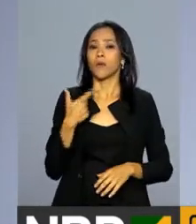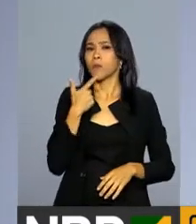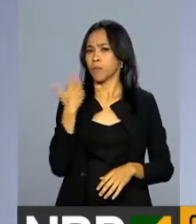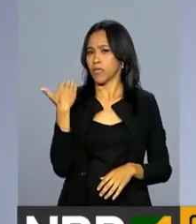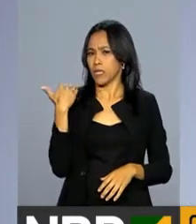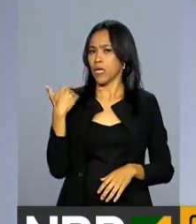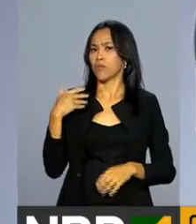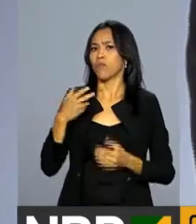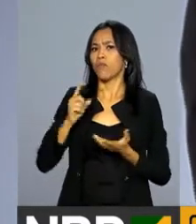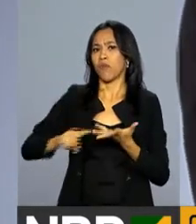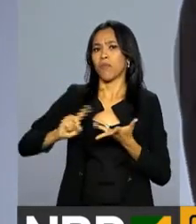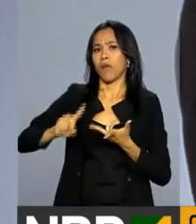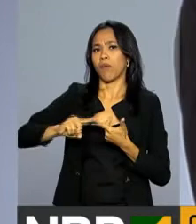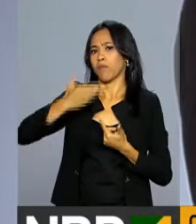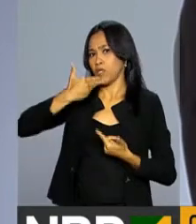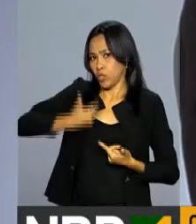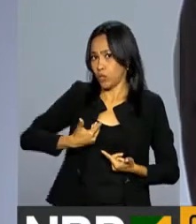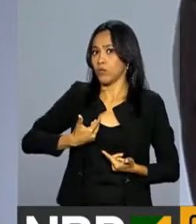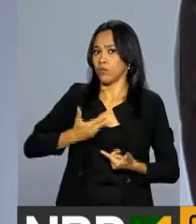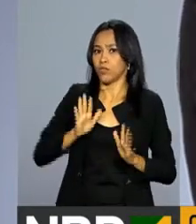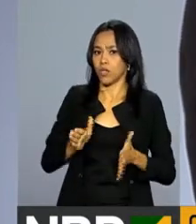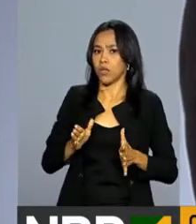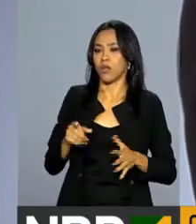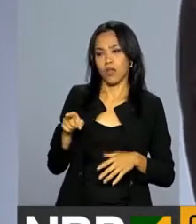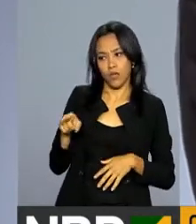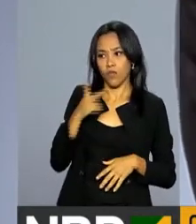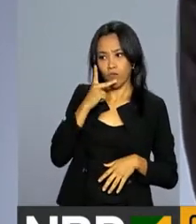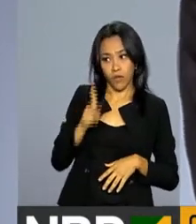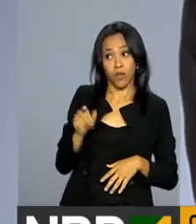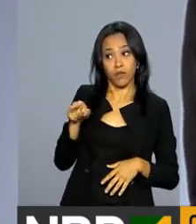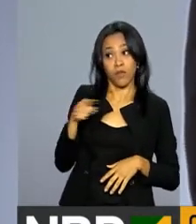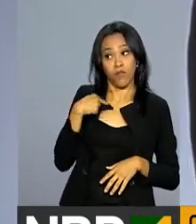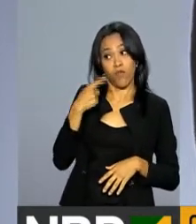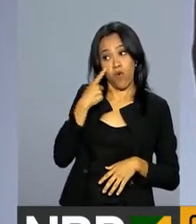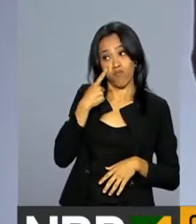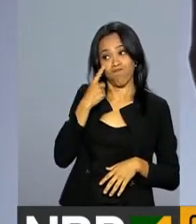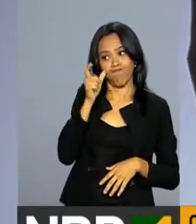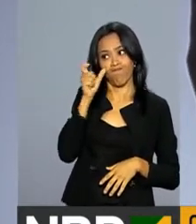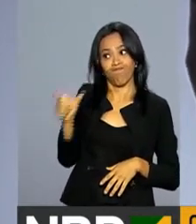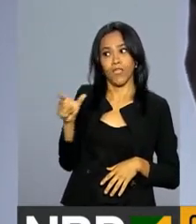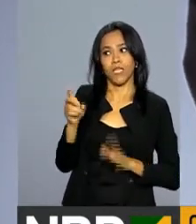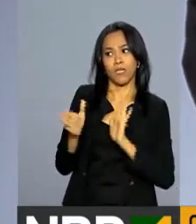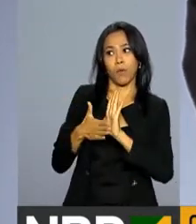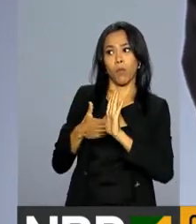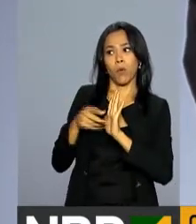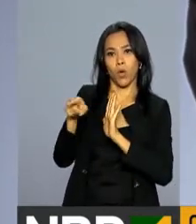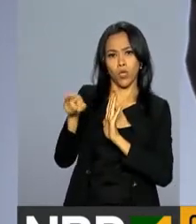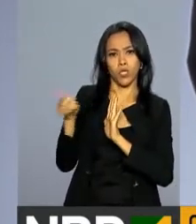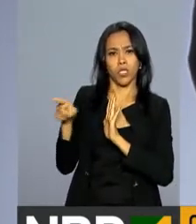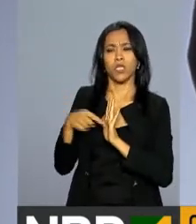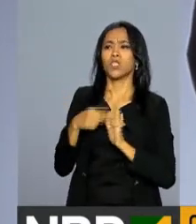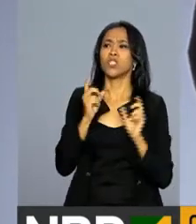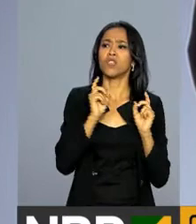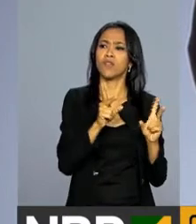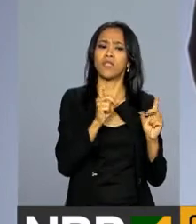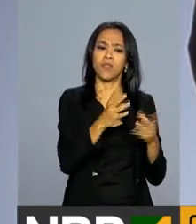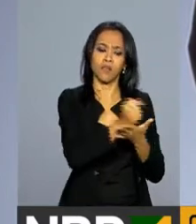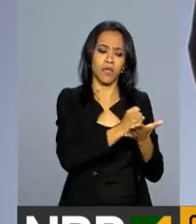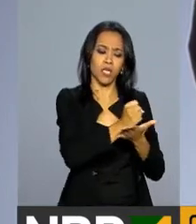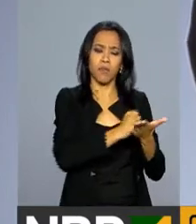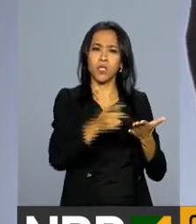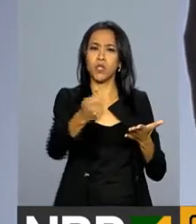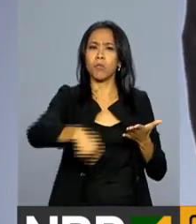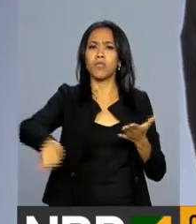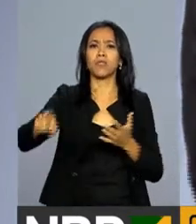e levar em conta que viu o jogo viu pedro essa proposta de tentar vender aqueles medicamentos que não exigem prescrição